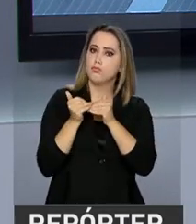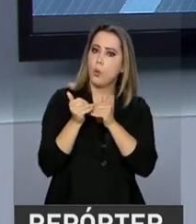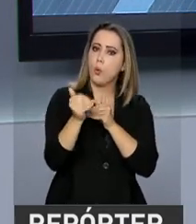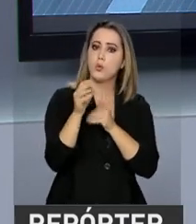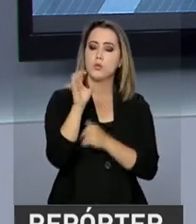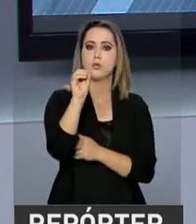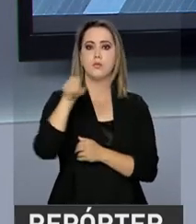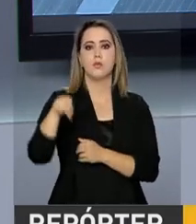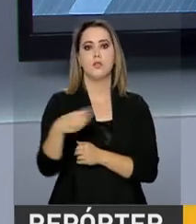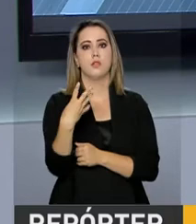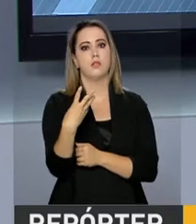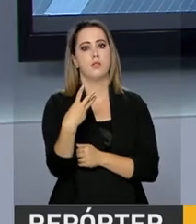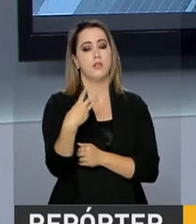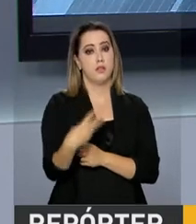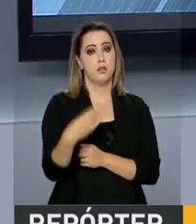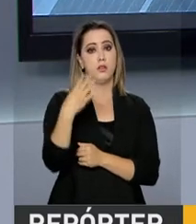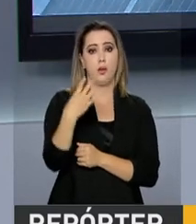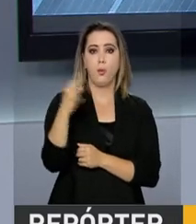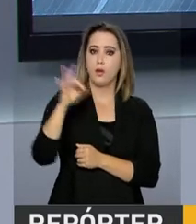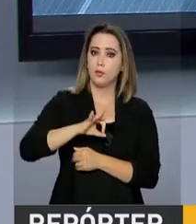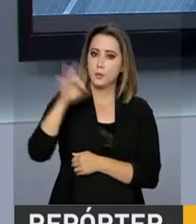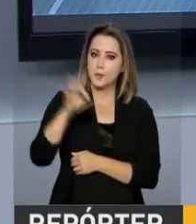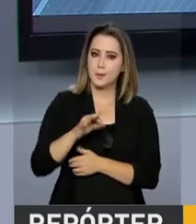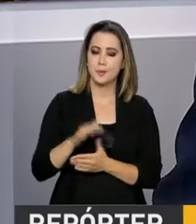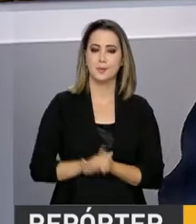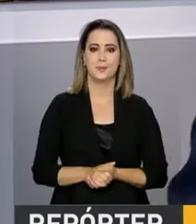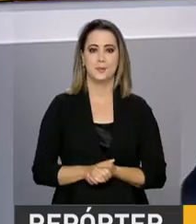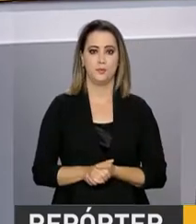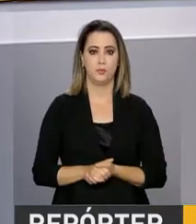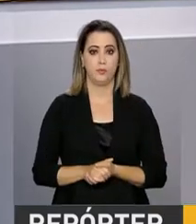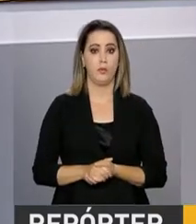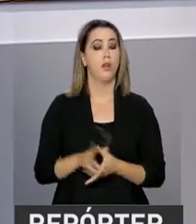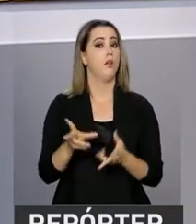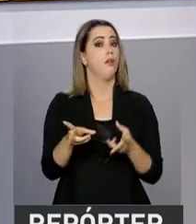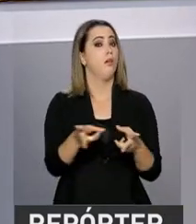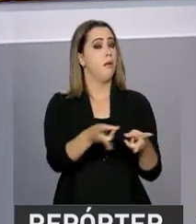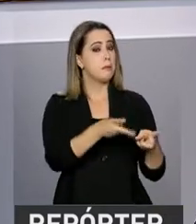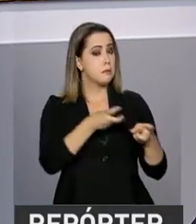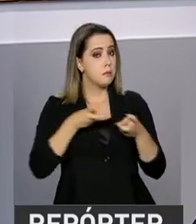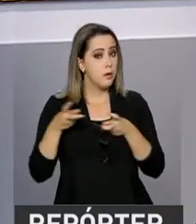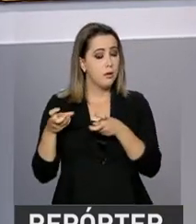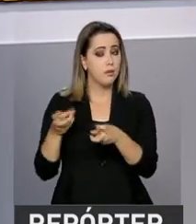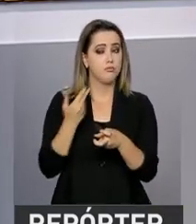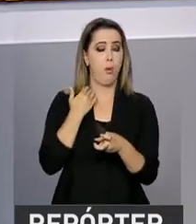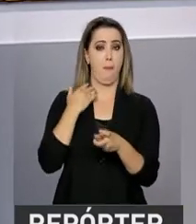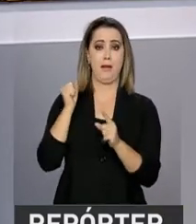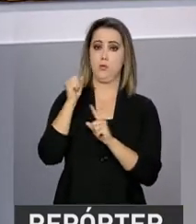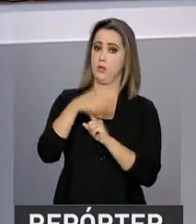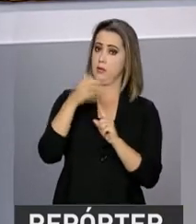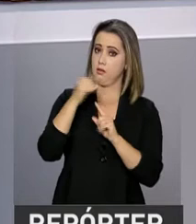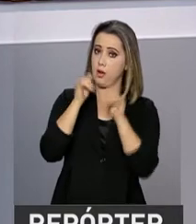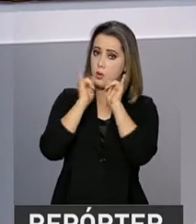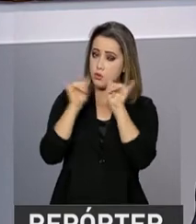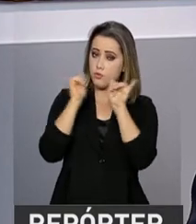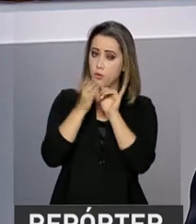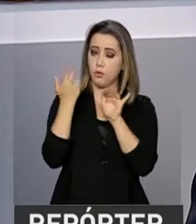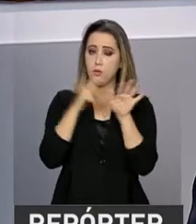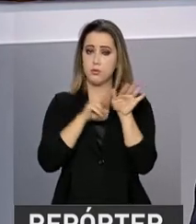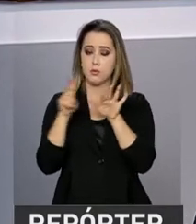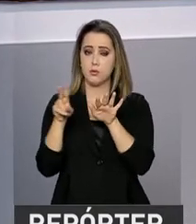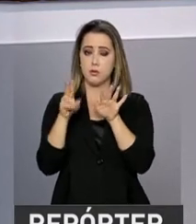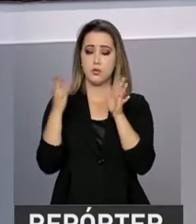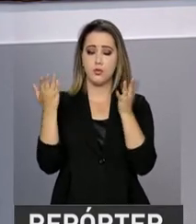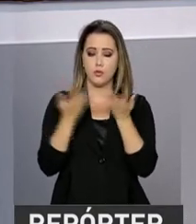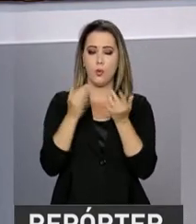em 0,34 por cento as expectativas foram coletadas pelo banco central na semana passada e